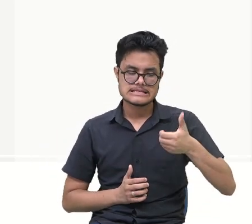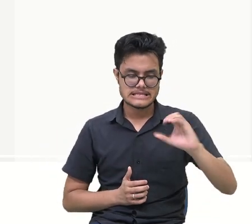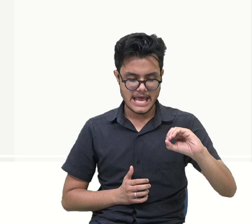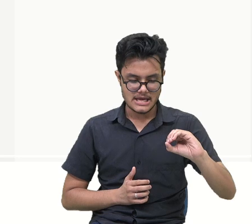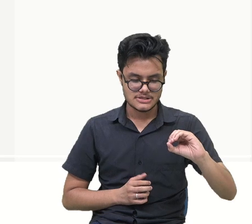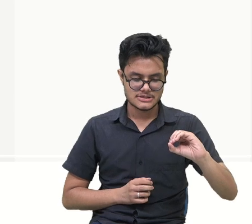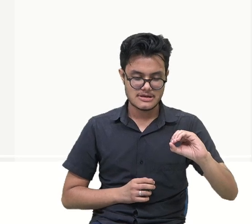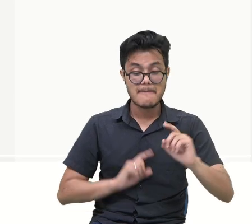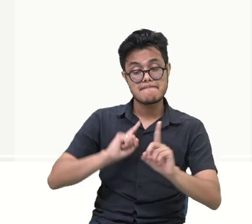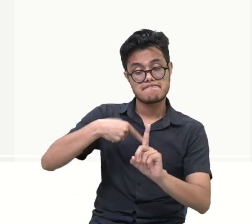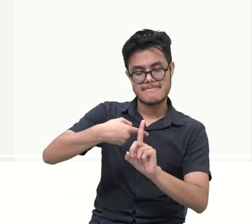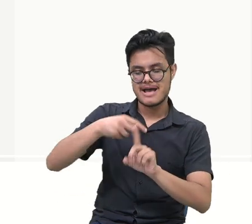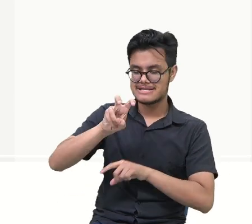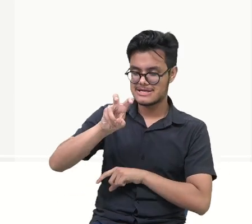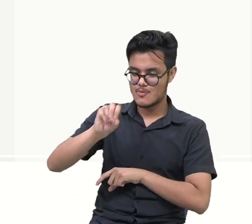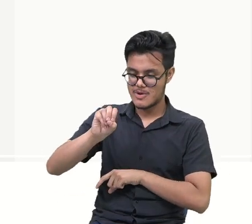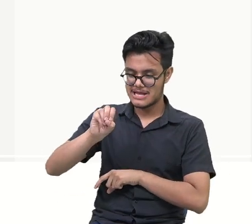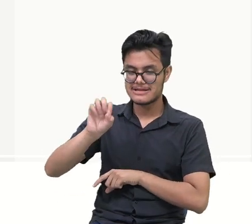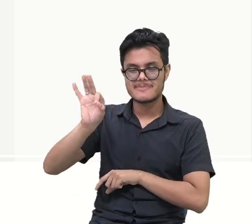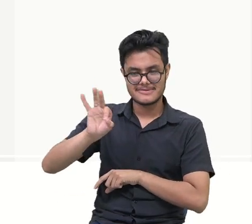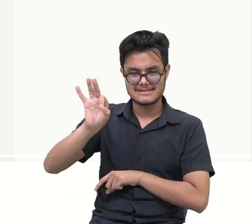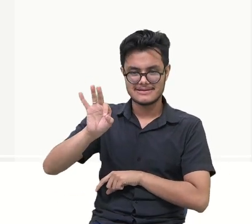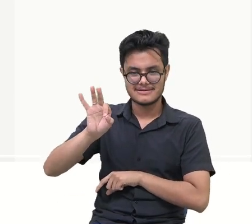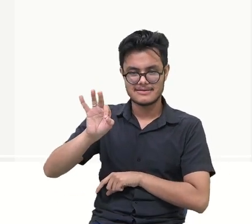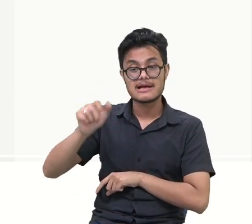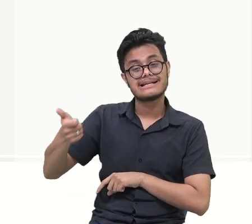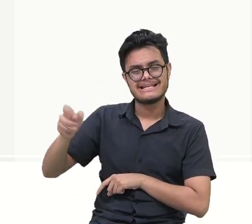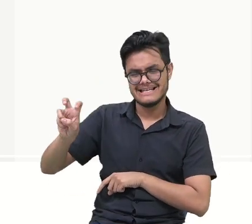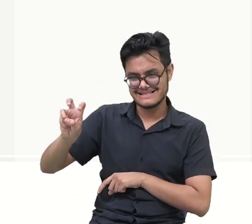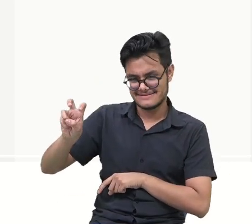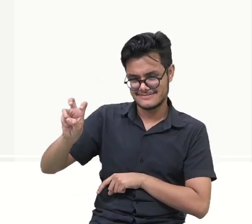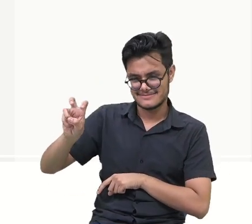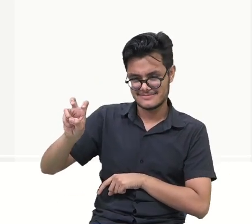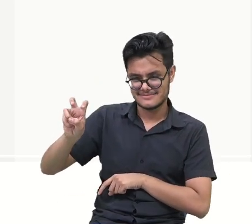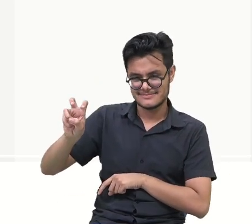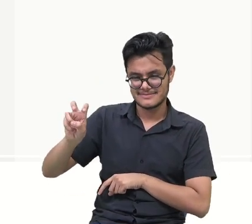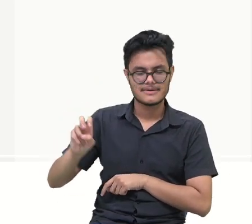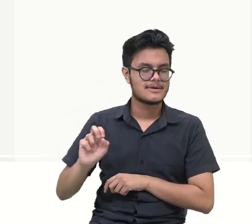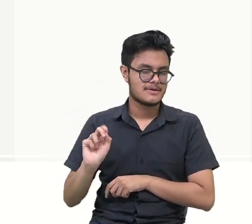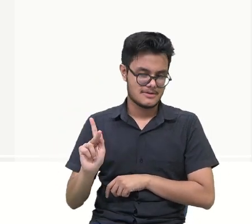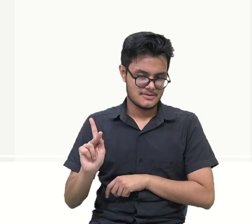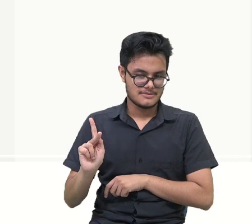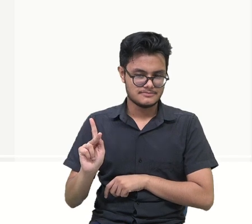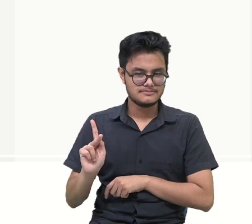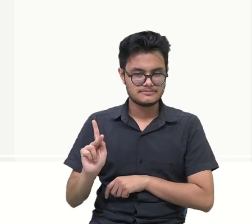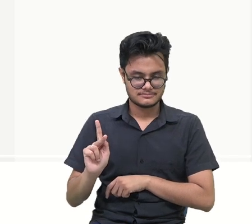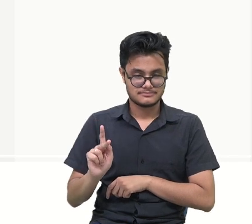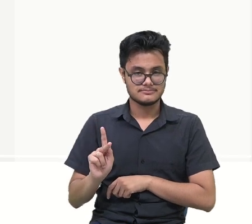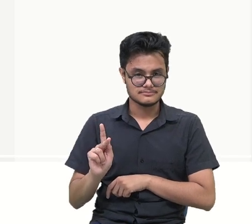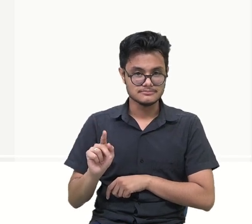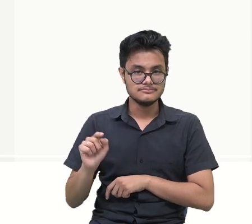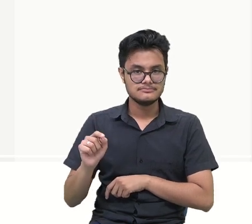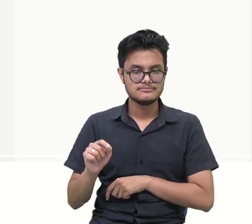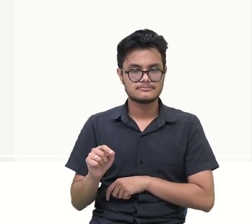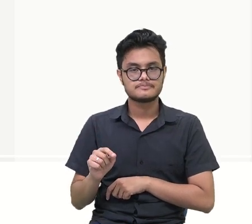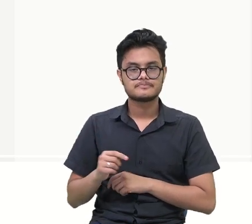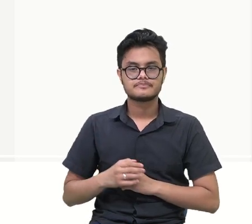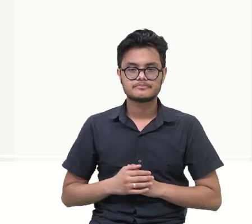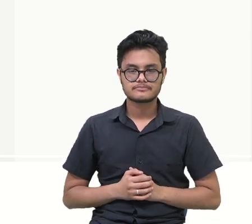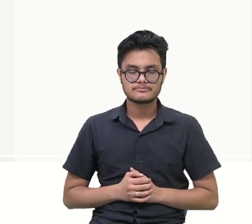no segundo ano eles fabricaram os mesmos 10, só que mais 50%. E 50% de 10 é